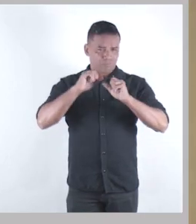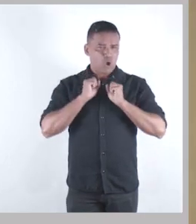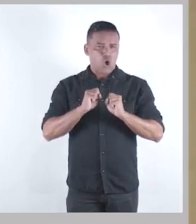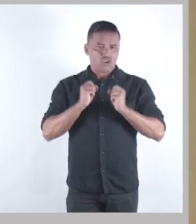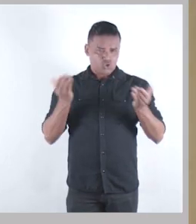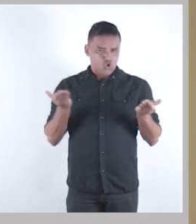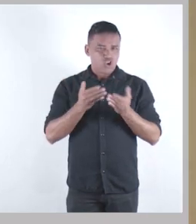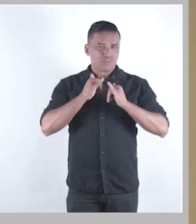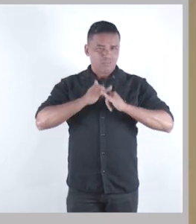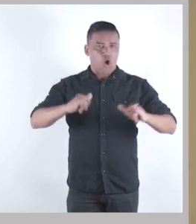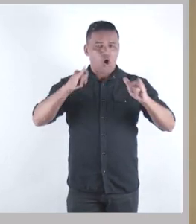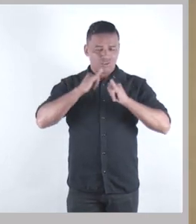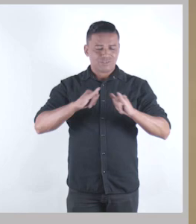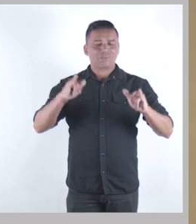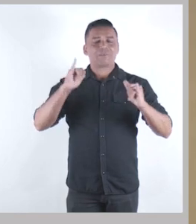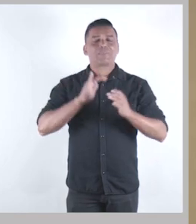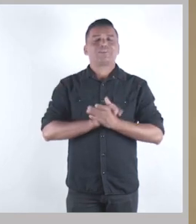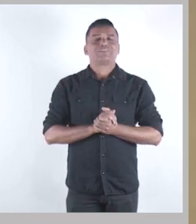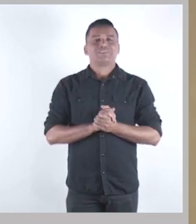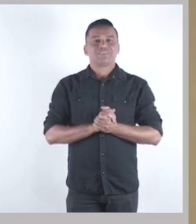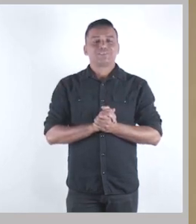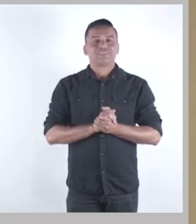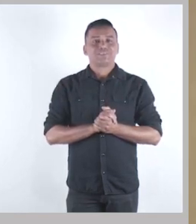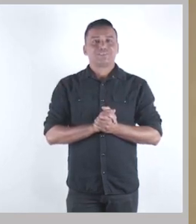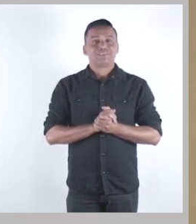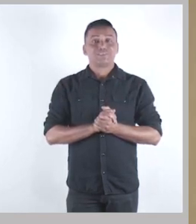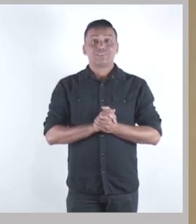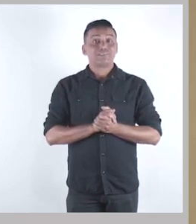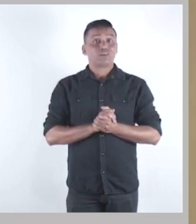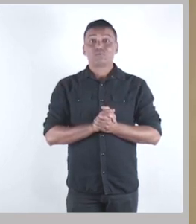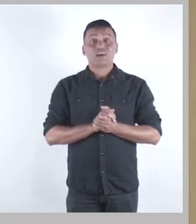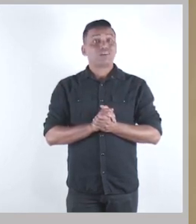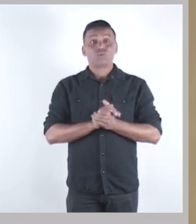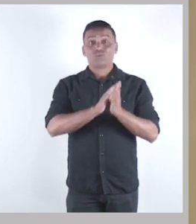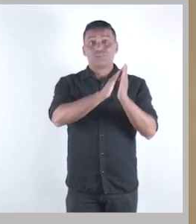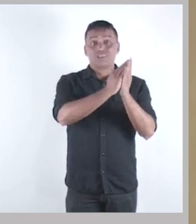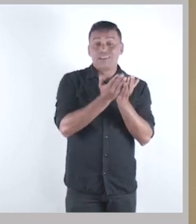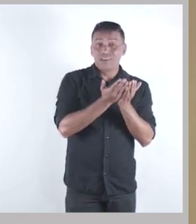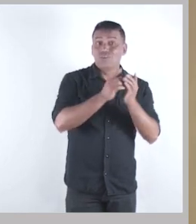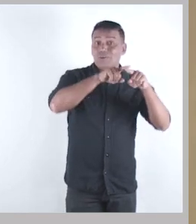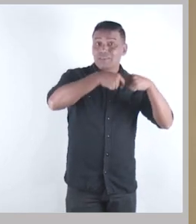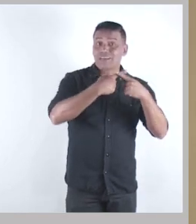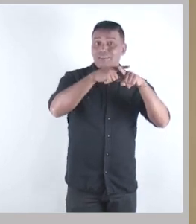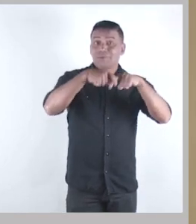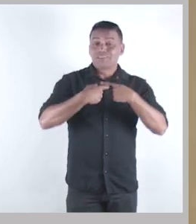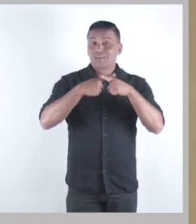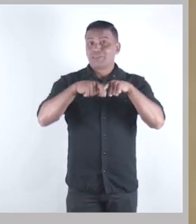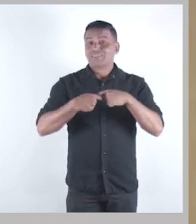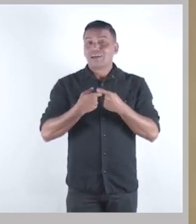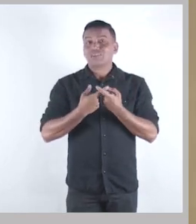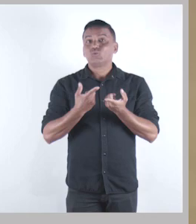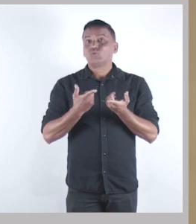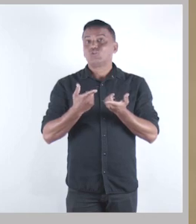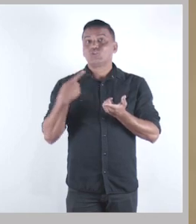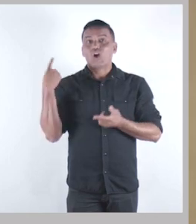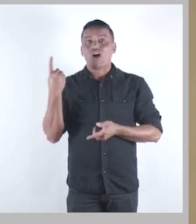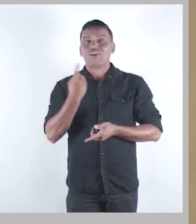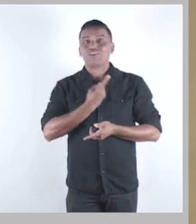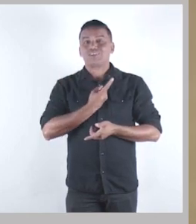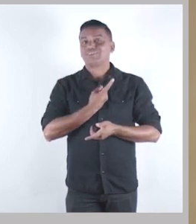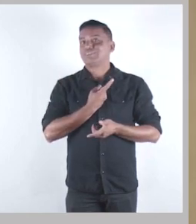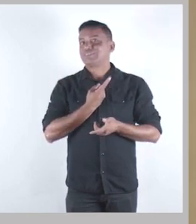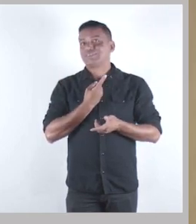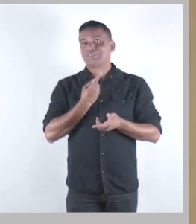posso contar à vontade, é que de tanto devorarmos livros, nós passámos a fazer uma prática